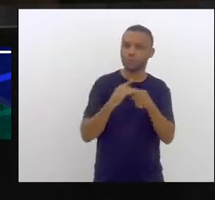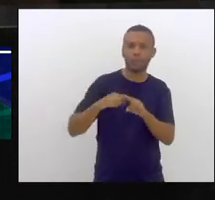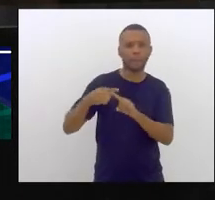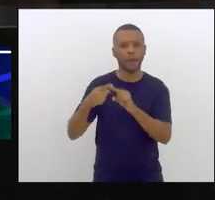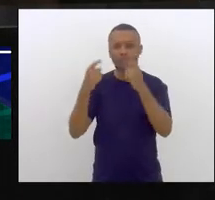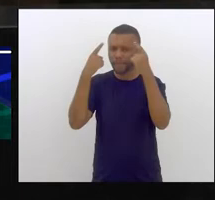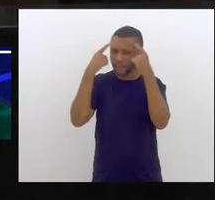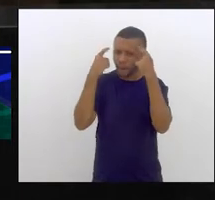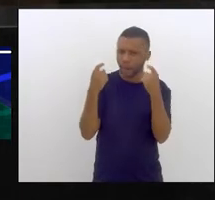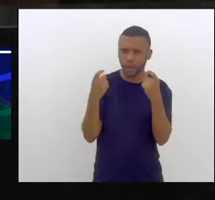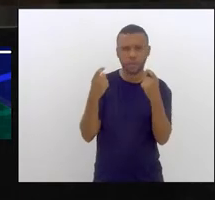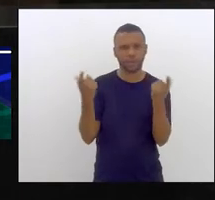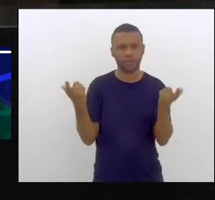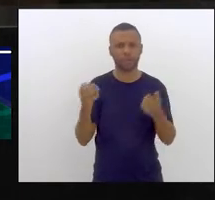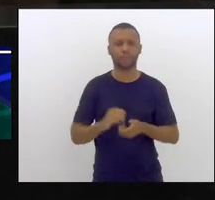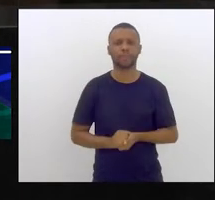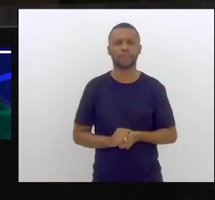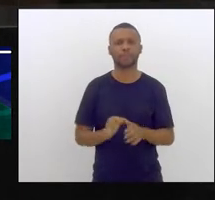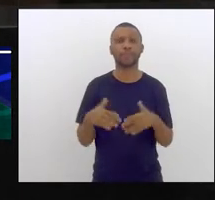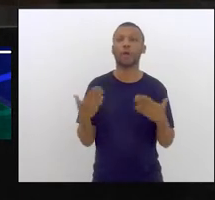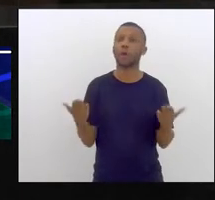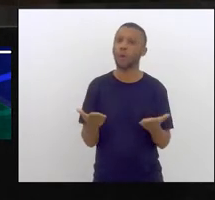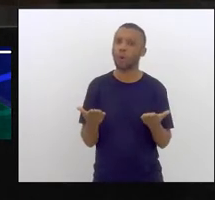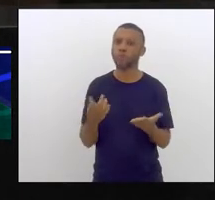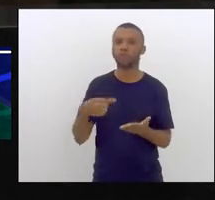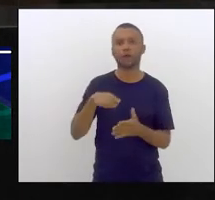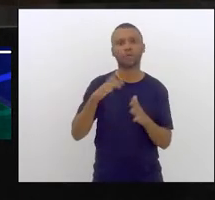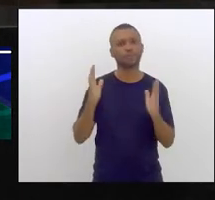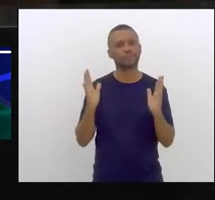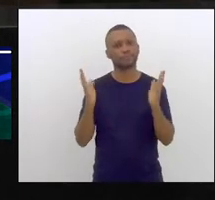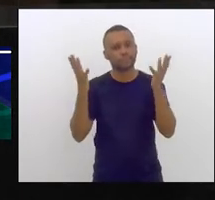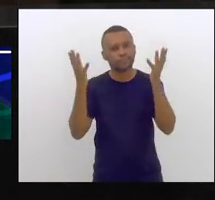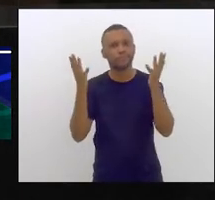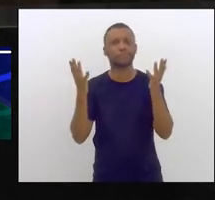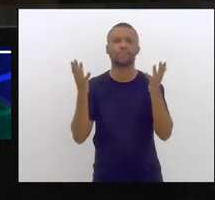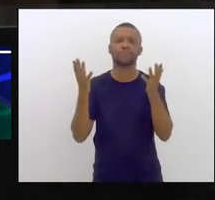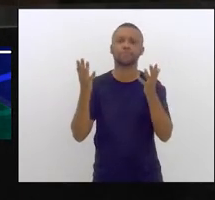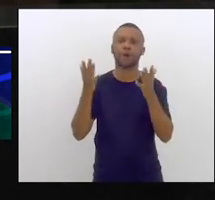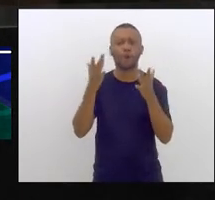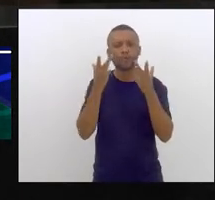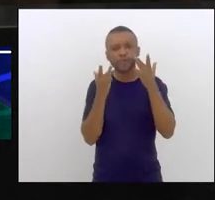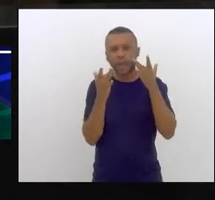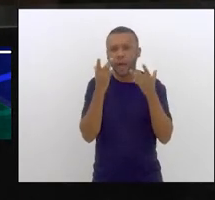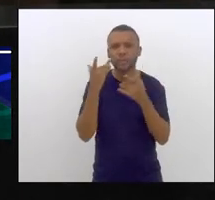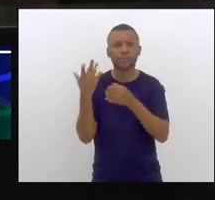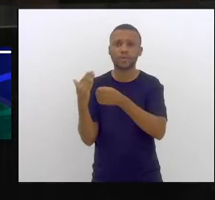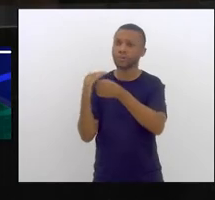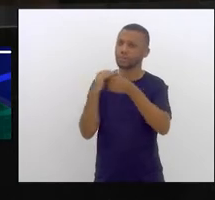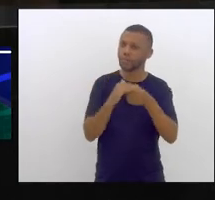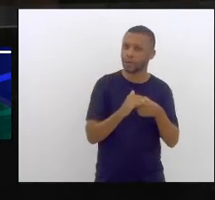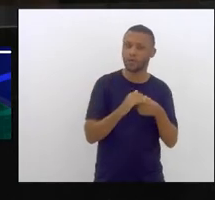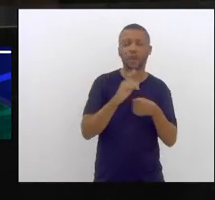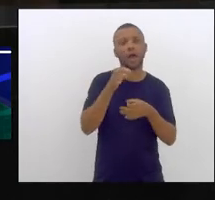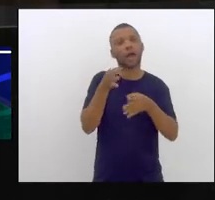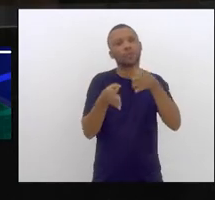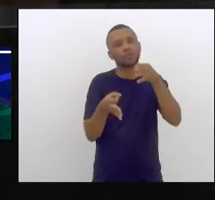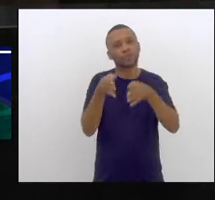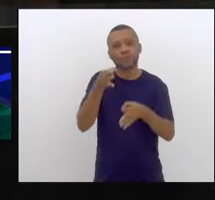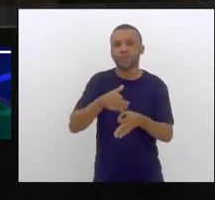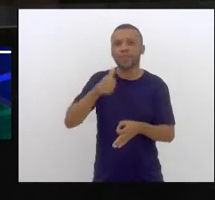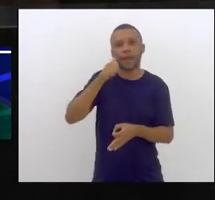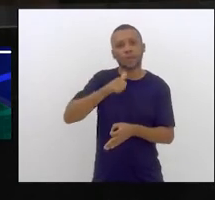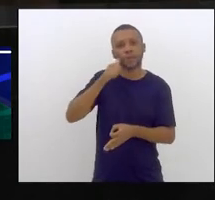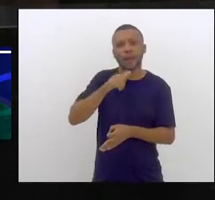violência contra as mulheres. Então, hoje, celebrar aqui o Teatro das Oprimidas é fazer justiça às mulheres,